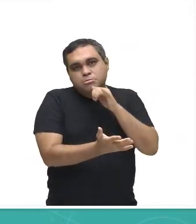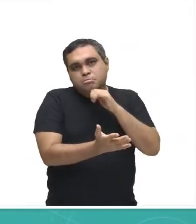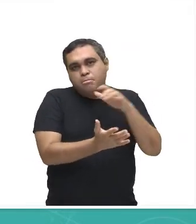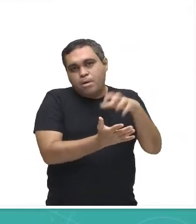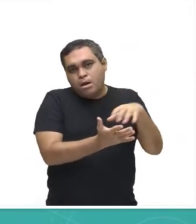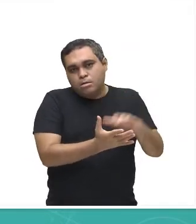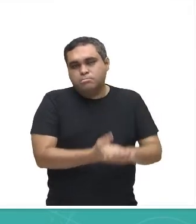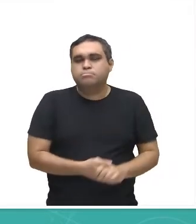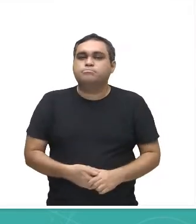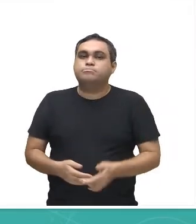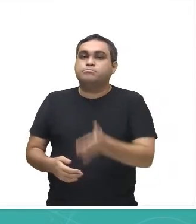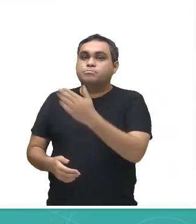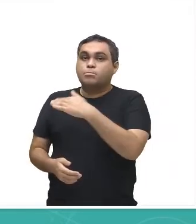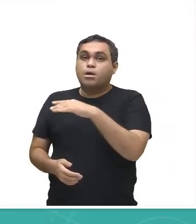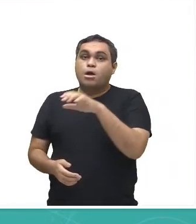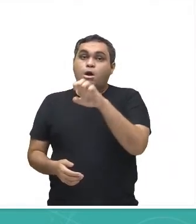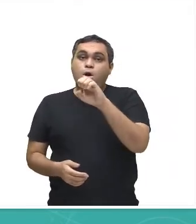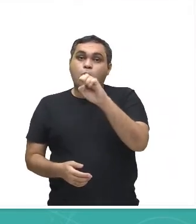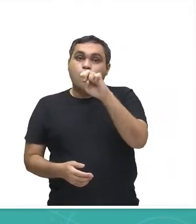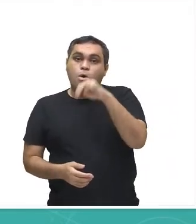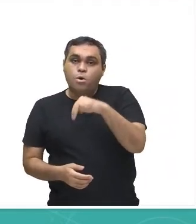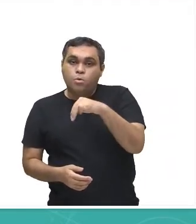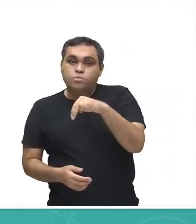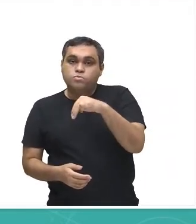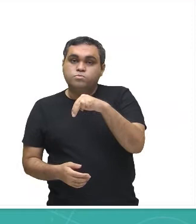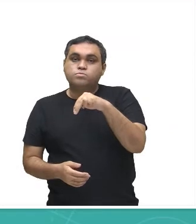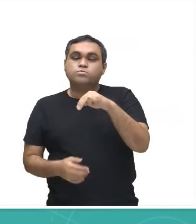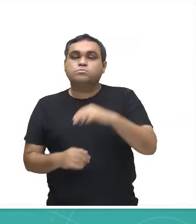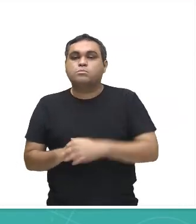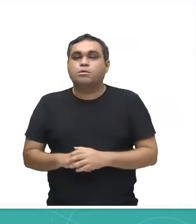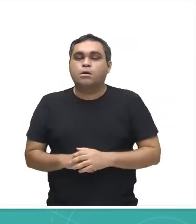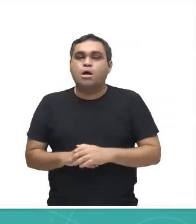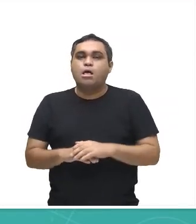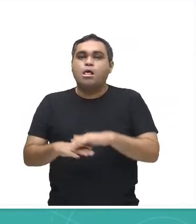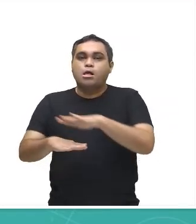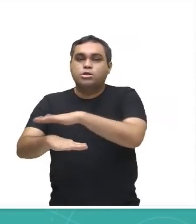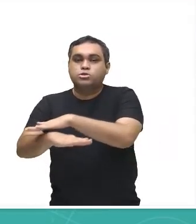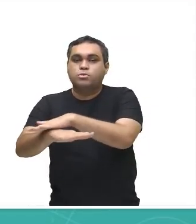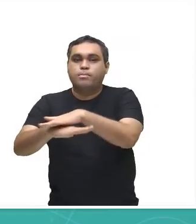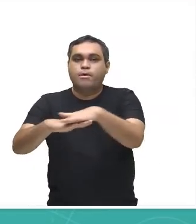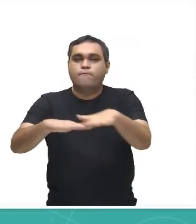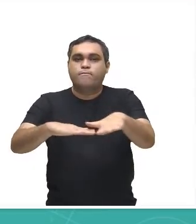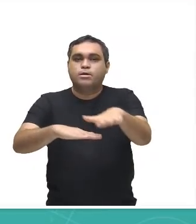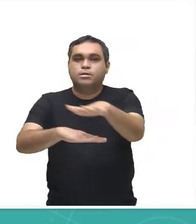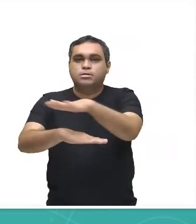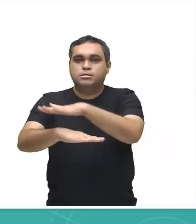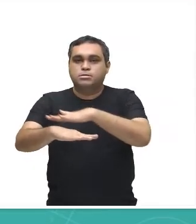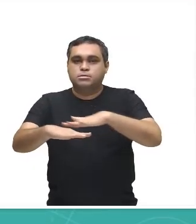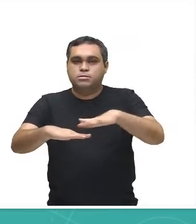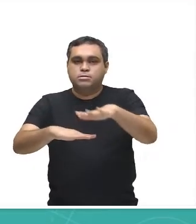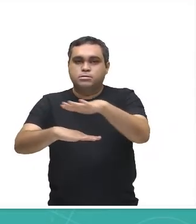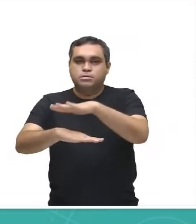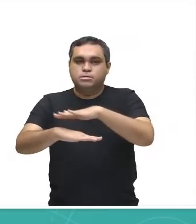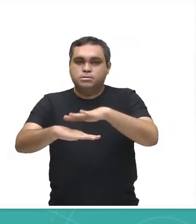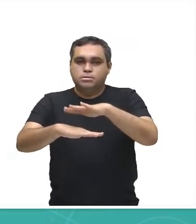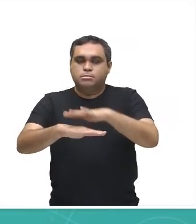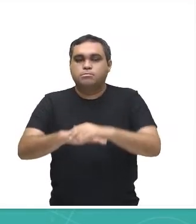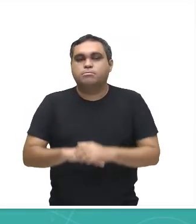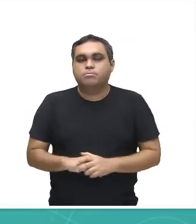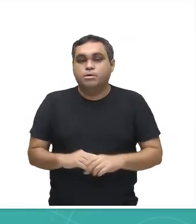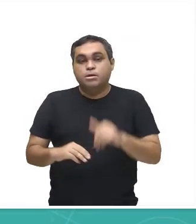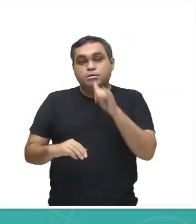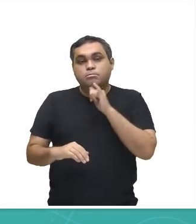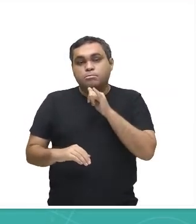tenho agora a preposition on, onde eu utilizarei para superfícies. Vejam